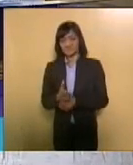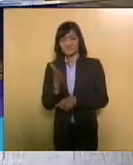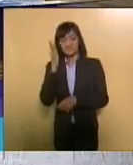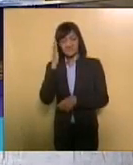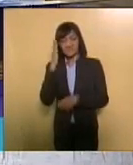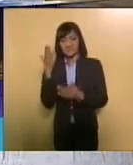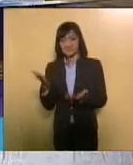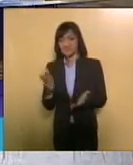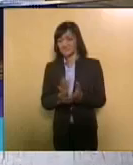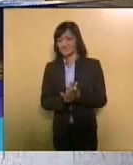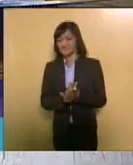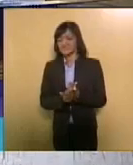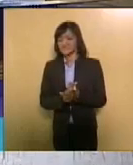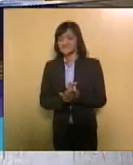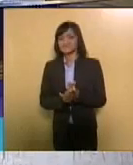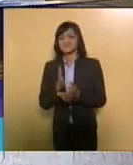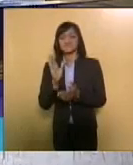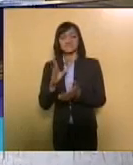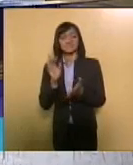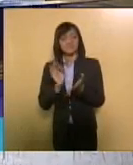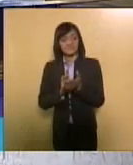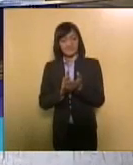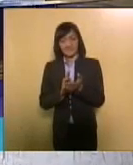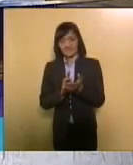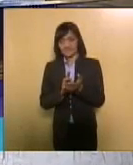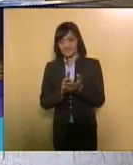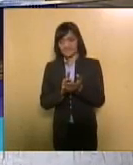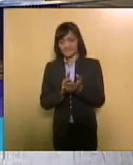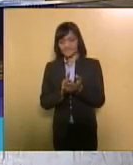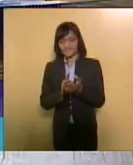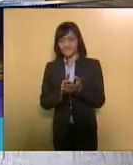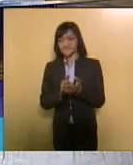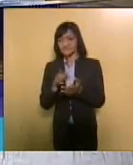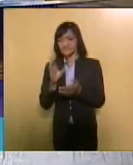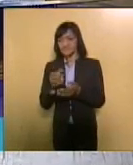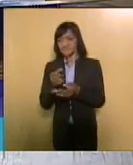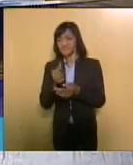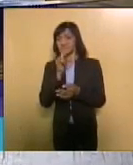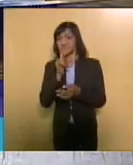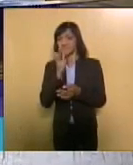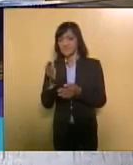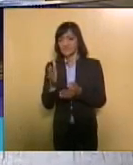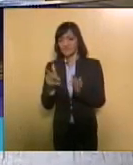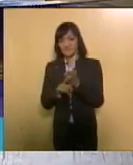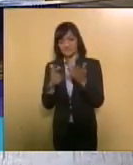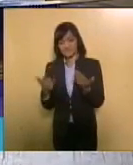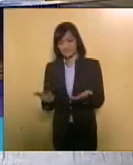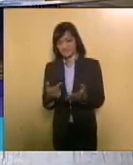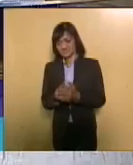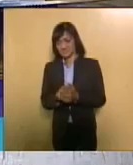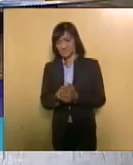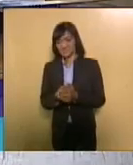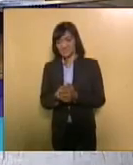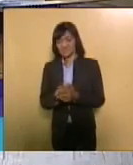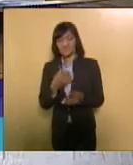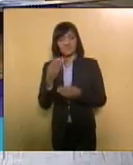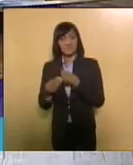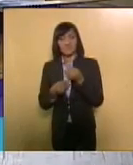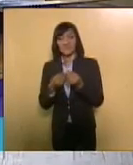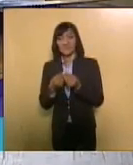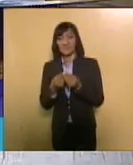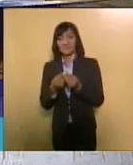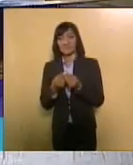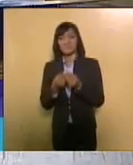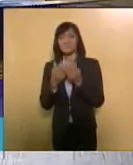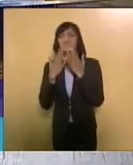isso em algo que seja minimamente palpável numa matéria de jornal por exemplo pra gente ver como a gente naturalizou